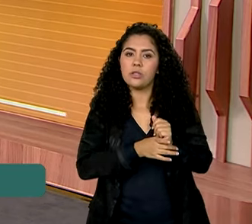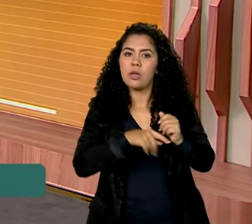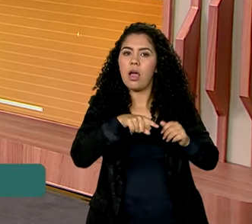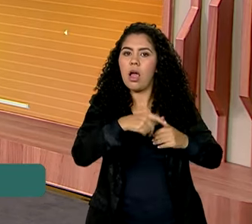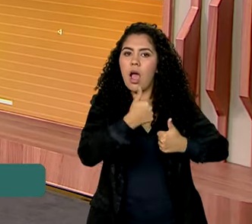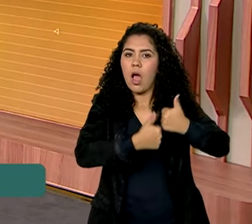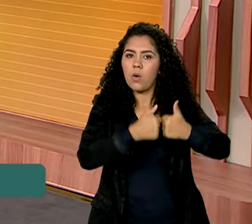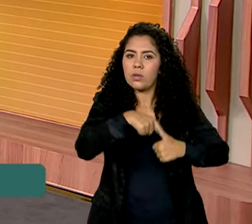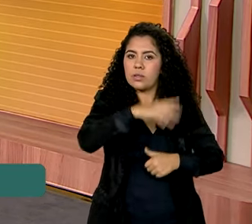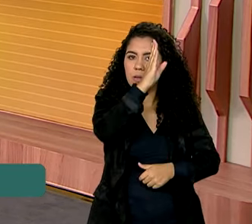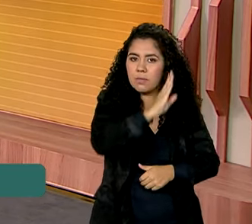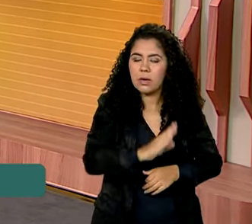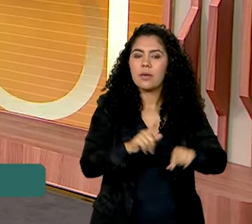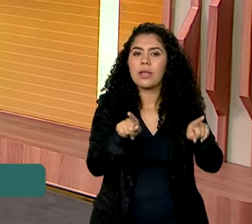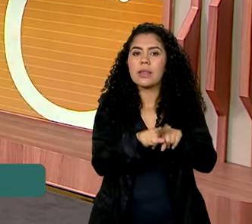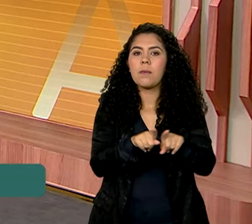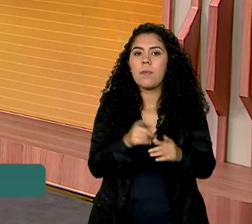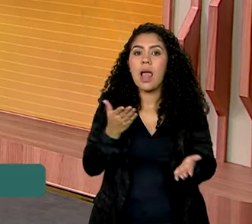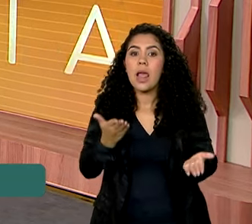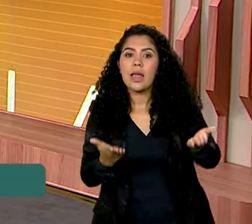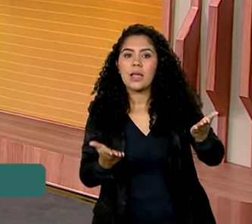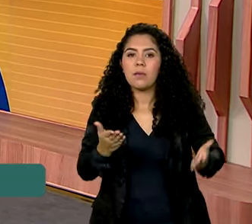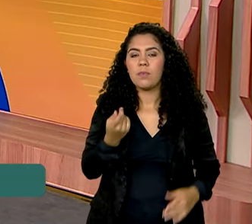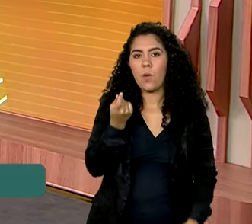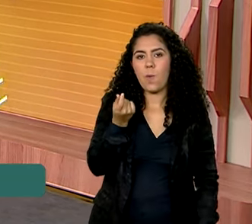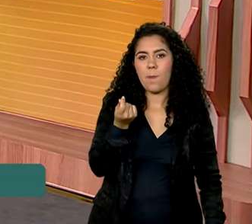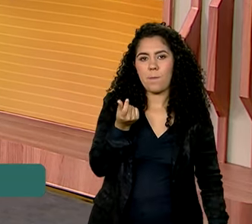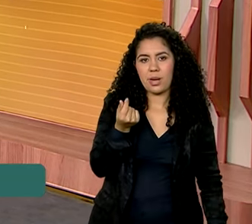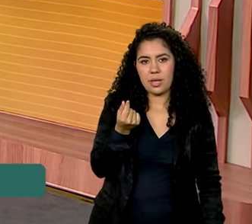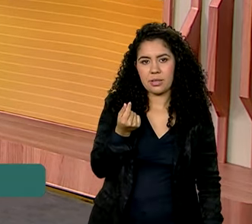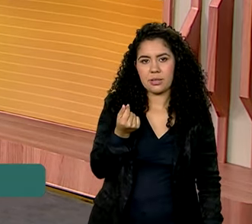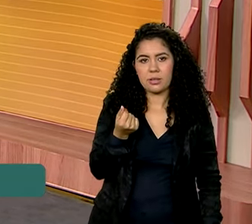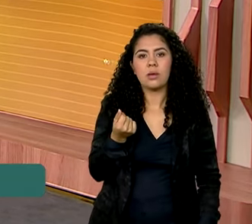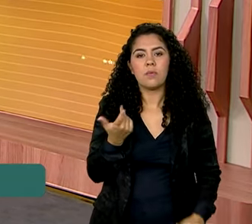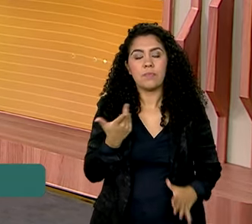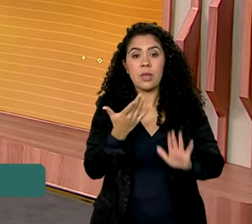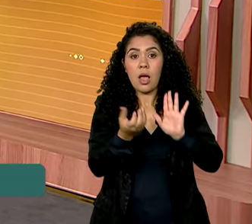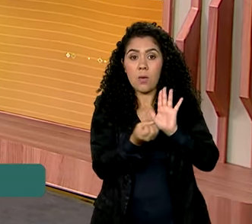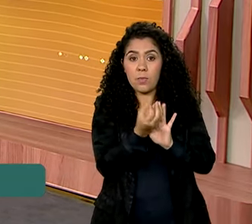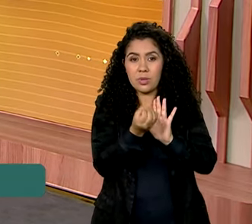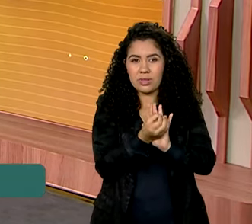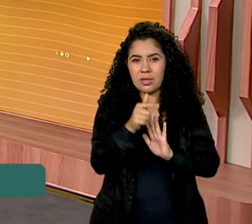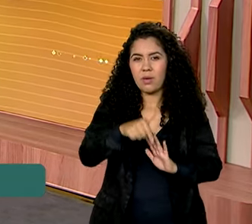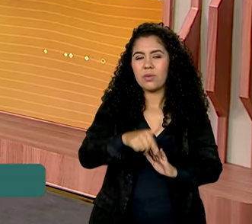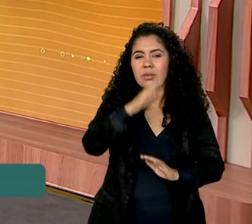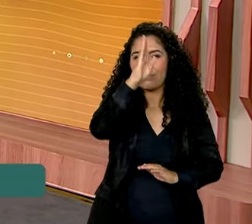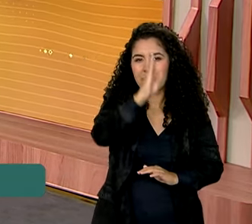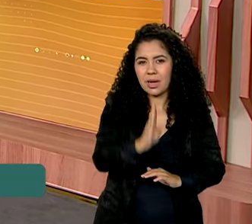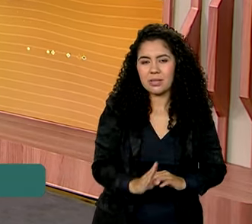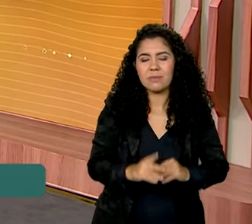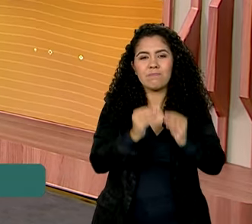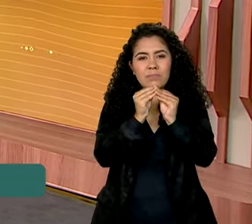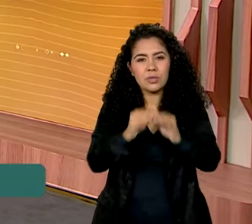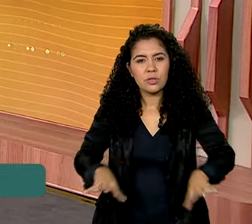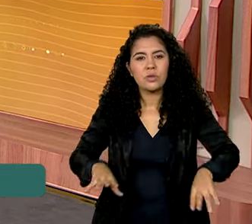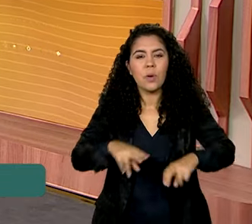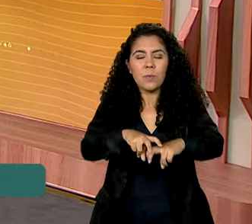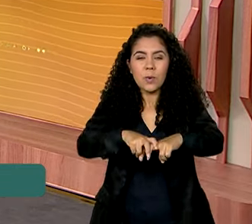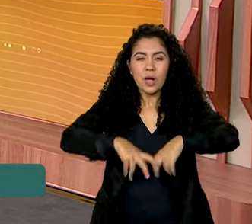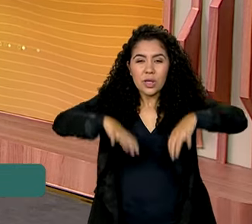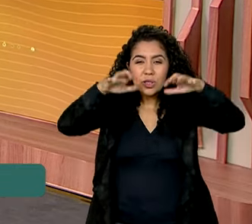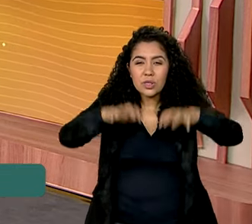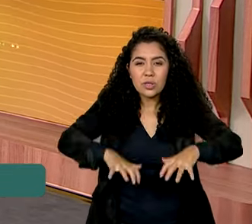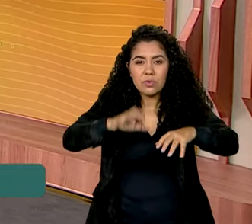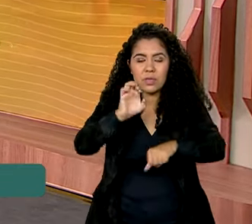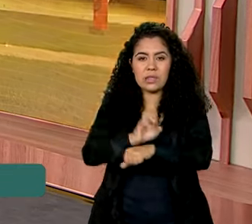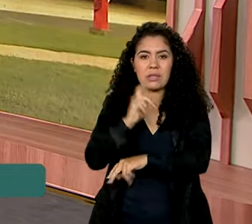Brasil e também o equilíbrio nos preços. Parte da produção nacional foi prejudicada com as enchentes no Rio Grande do Sul. E